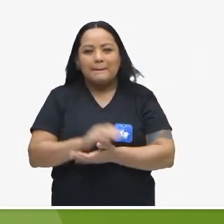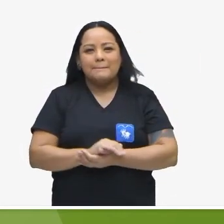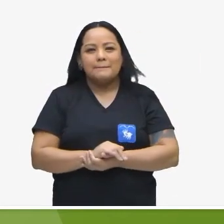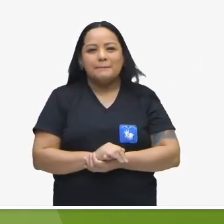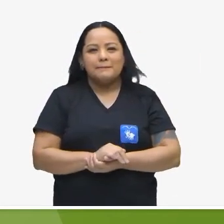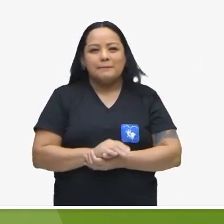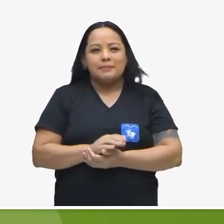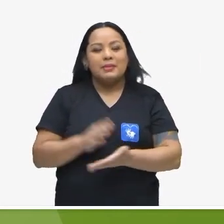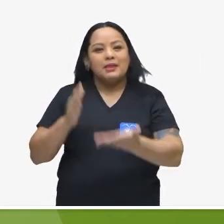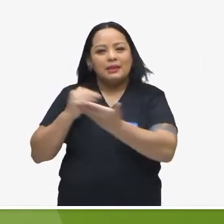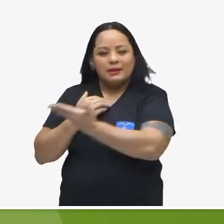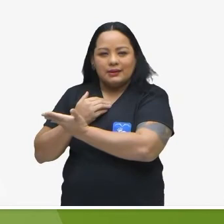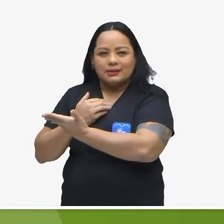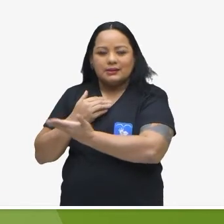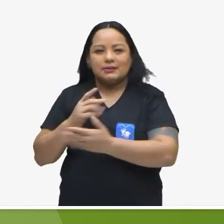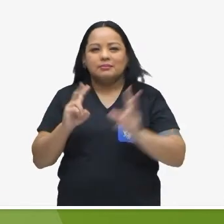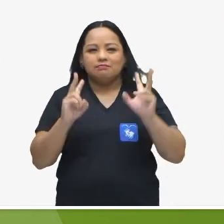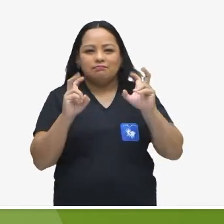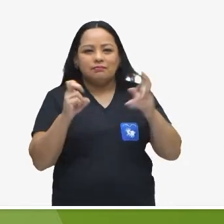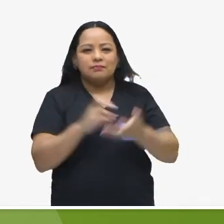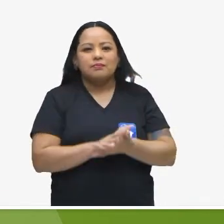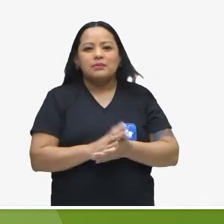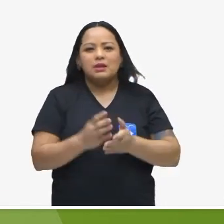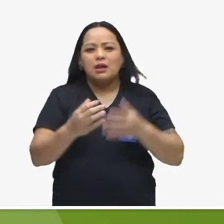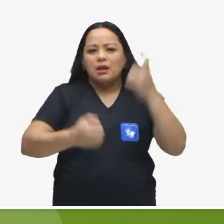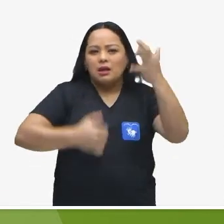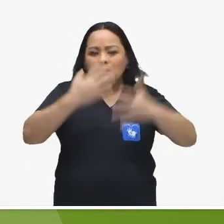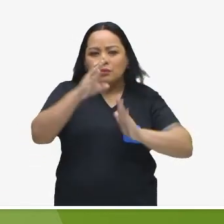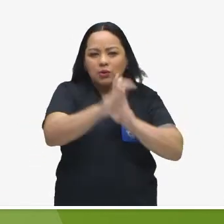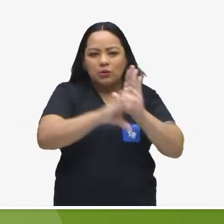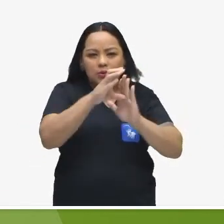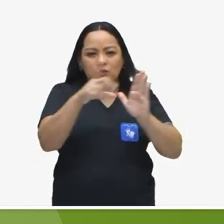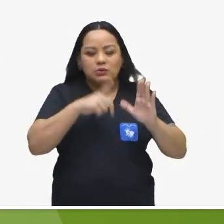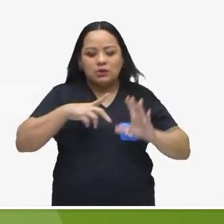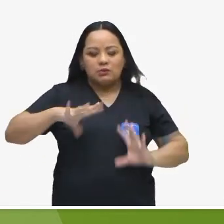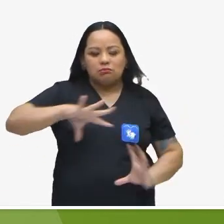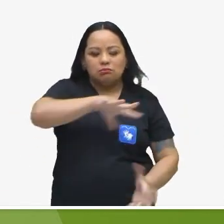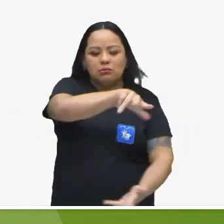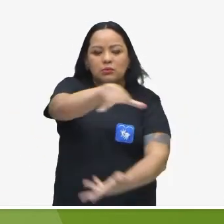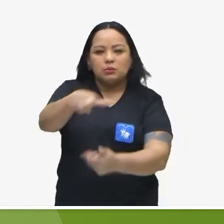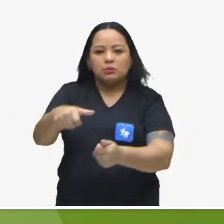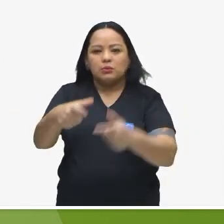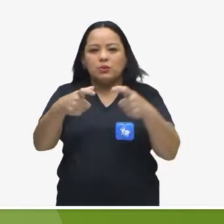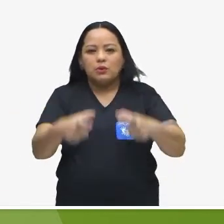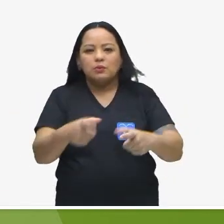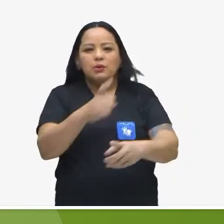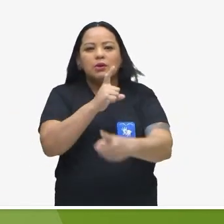biosfera. A biosfera é definida como a região do planeta onde